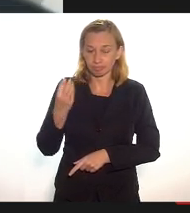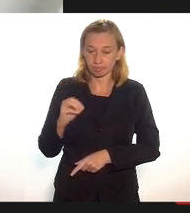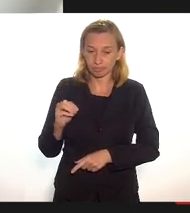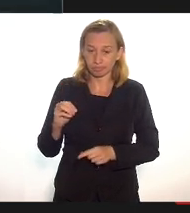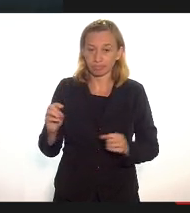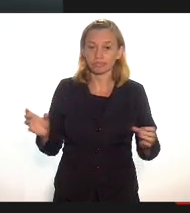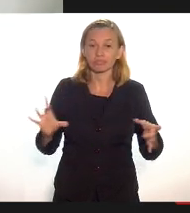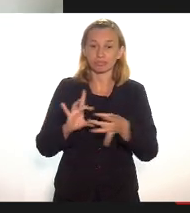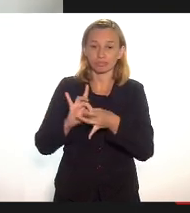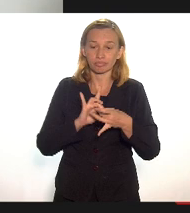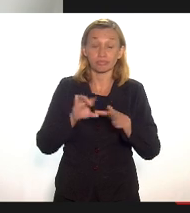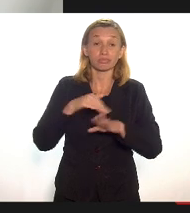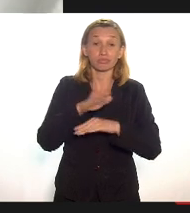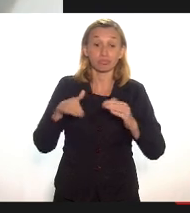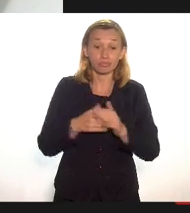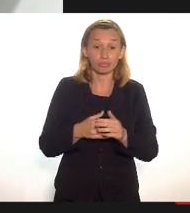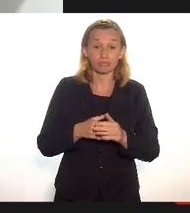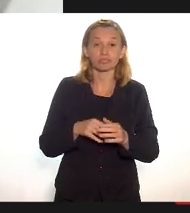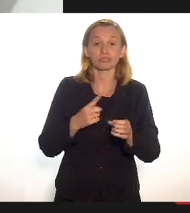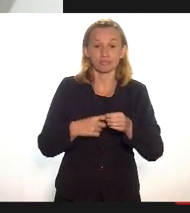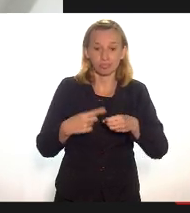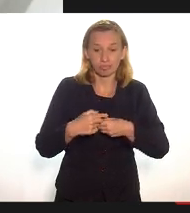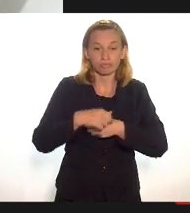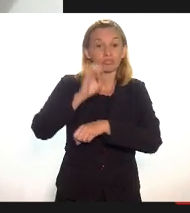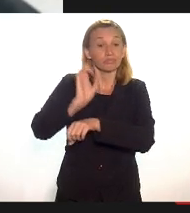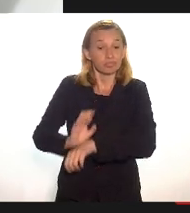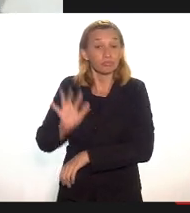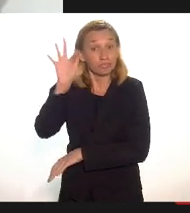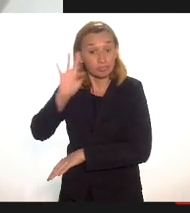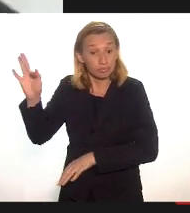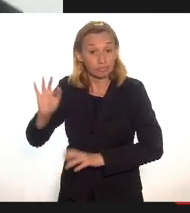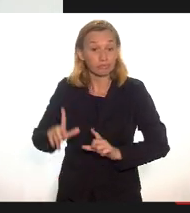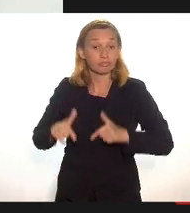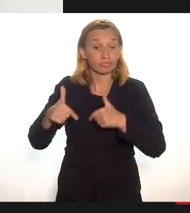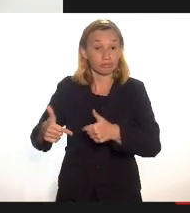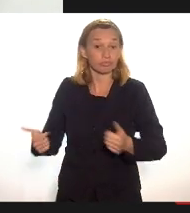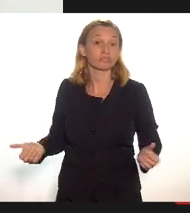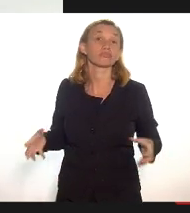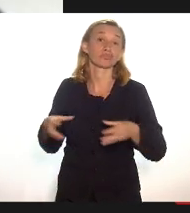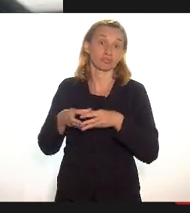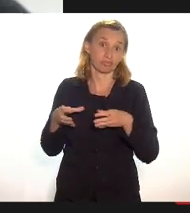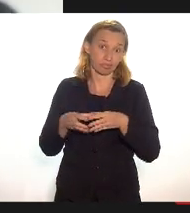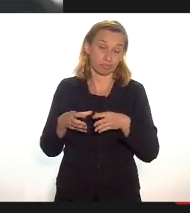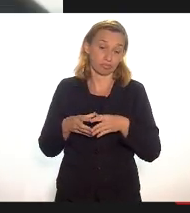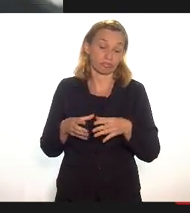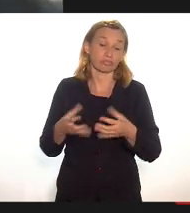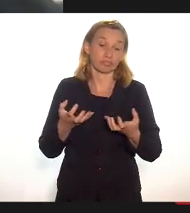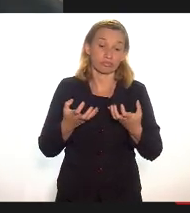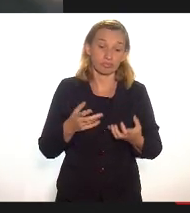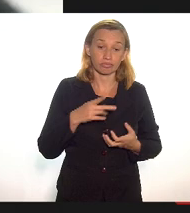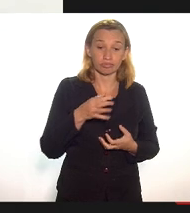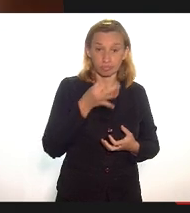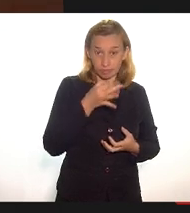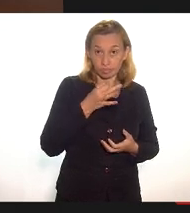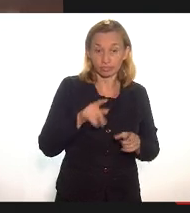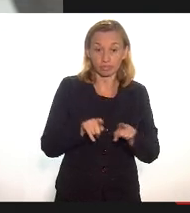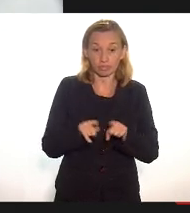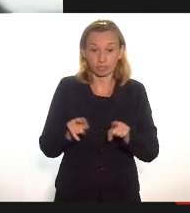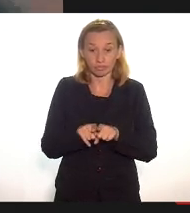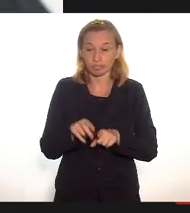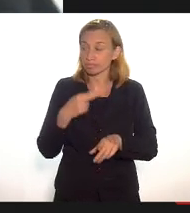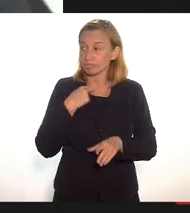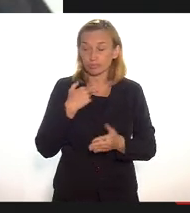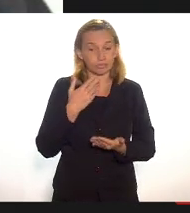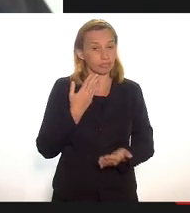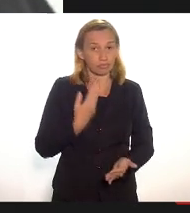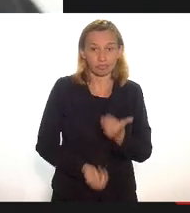municipal, estadual, federal, para ação conjunta. Mas eu quero deixar a sugestão: nós não podemos